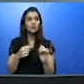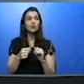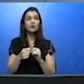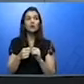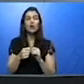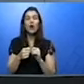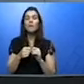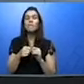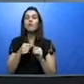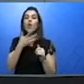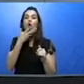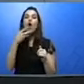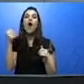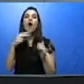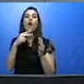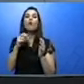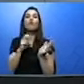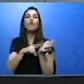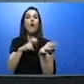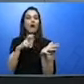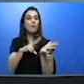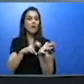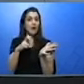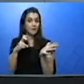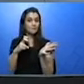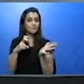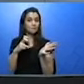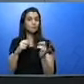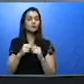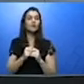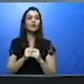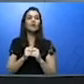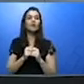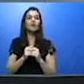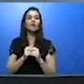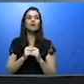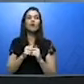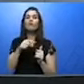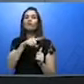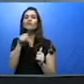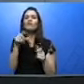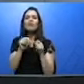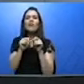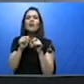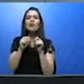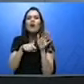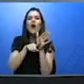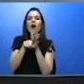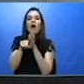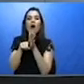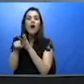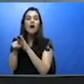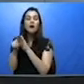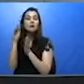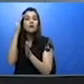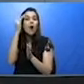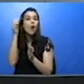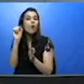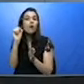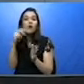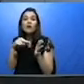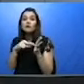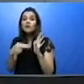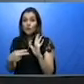Enriquecendo o Vocabulário. Para nós fazermos esta análise de semelhança e diferença, primeiramente nós precisamos saber o